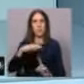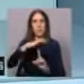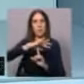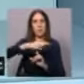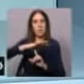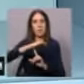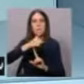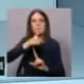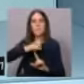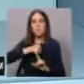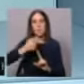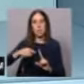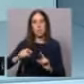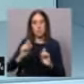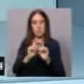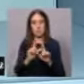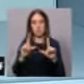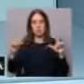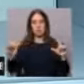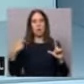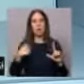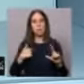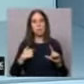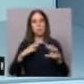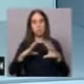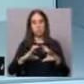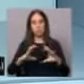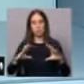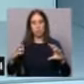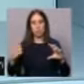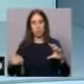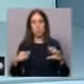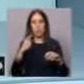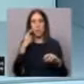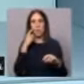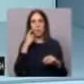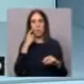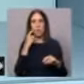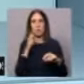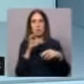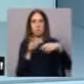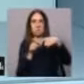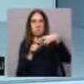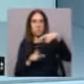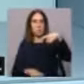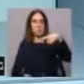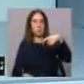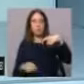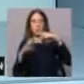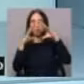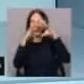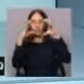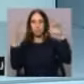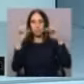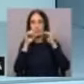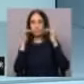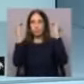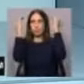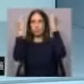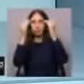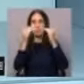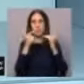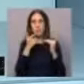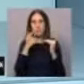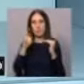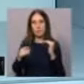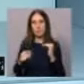ver e identificar nuvens baixas, podemos ver que o continente todo com o céu geralmente muito nublado, uma situação que se vai manter ao longo